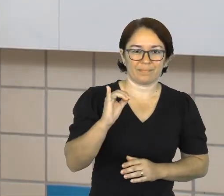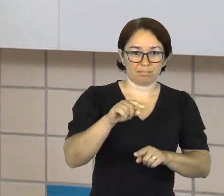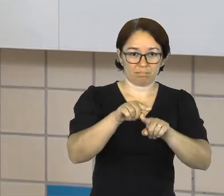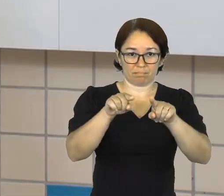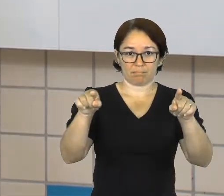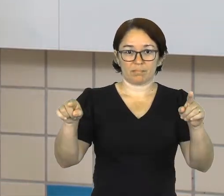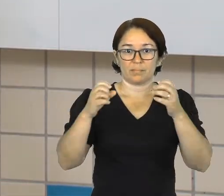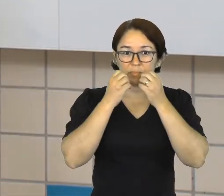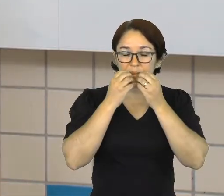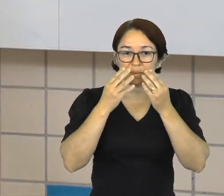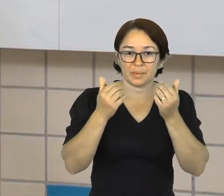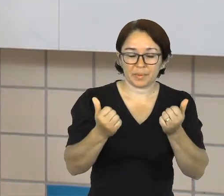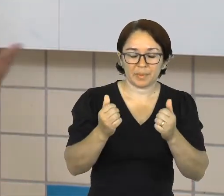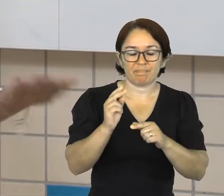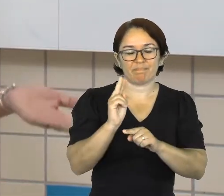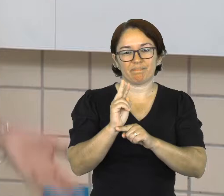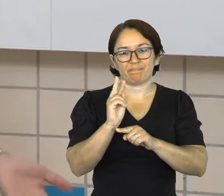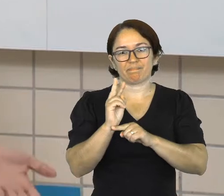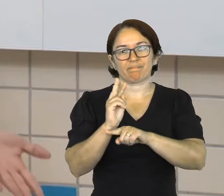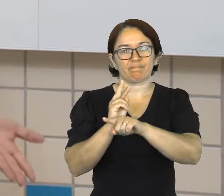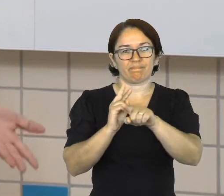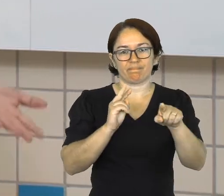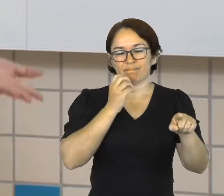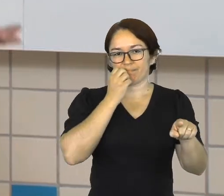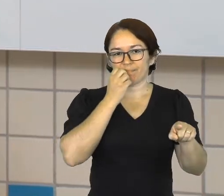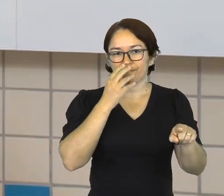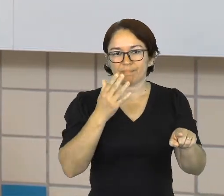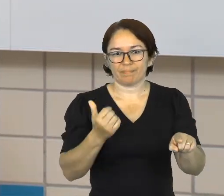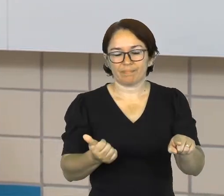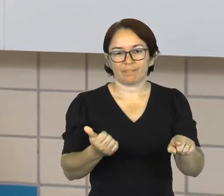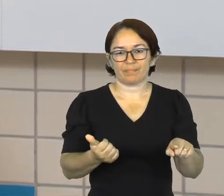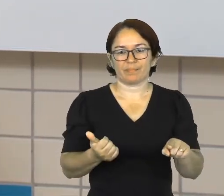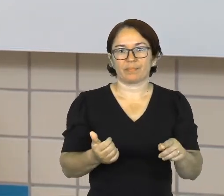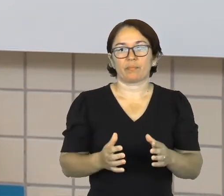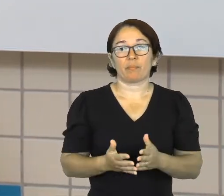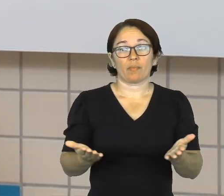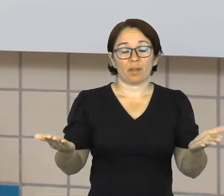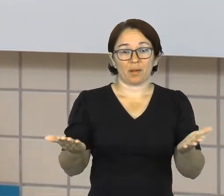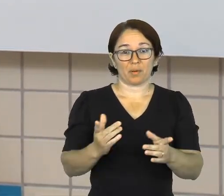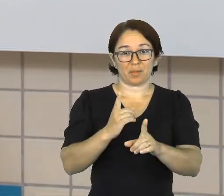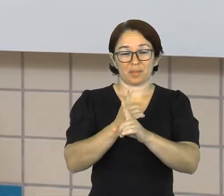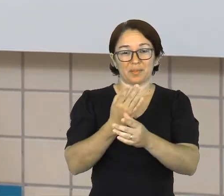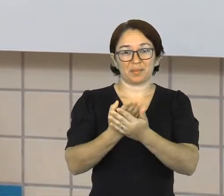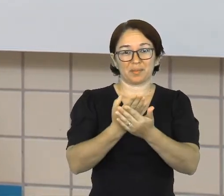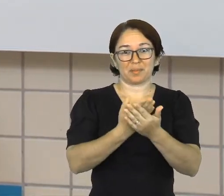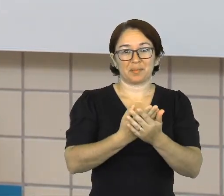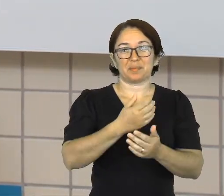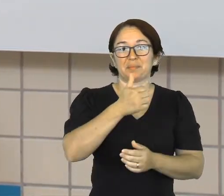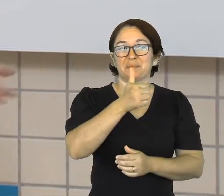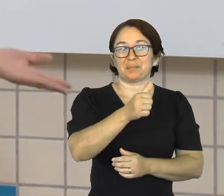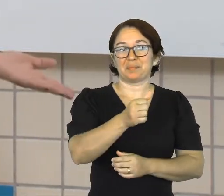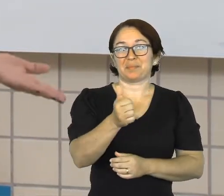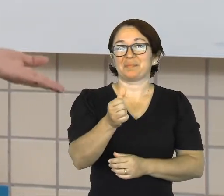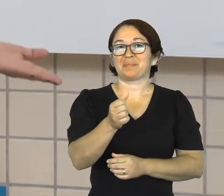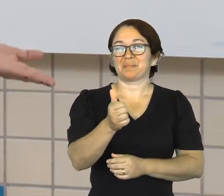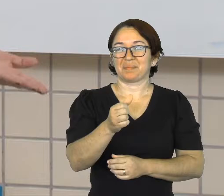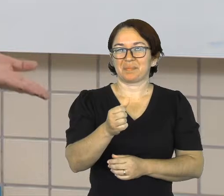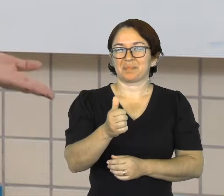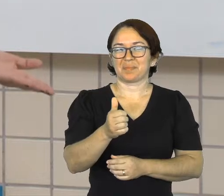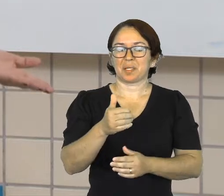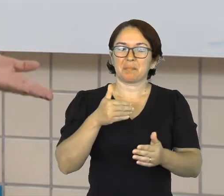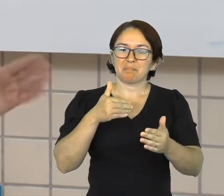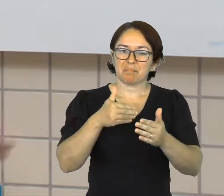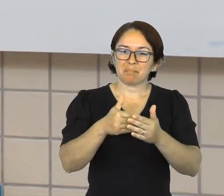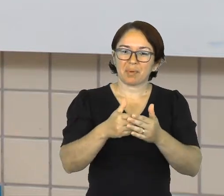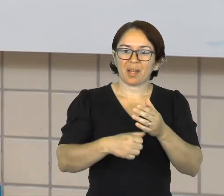Tudo bem com vocês? Espero que estejam todos bem. Nós estamos indo aí para a nossa 11ª aula, né? Está terminando nosso ano